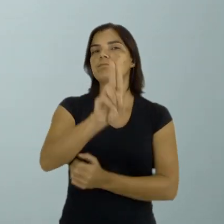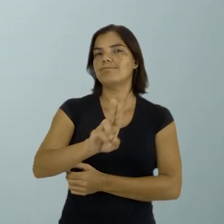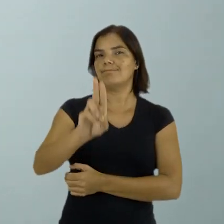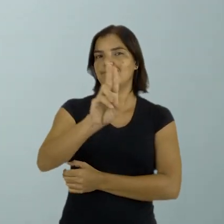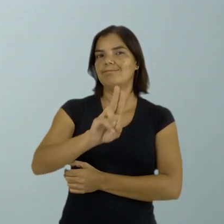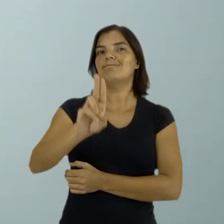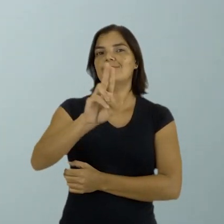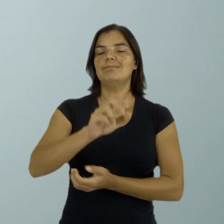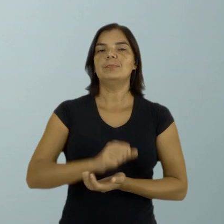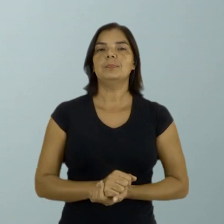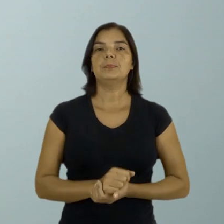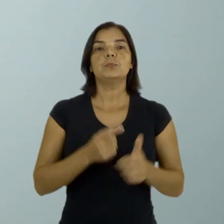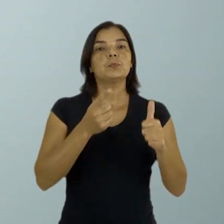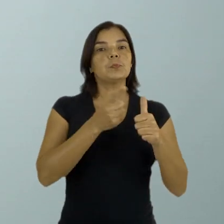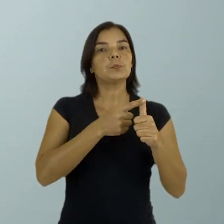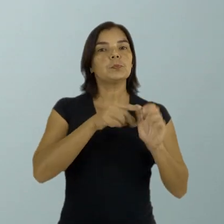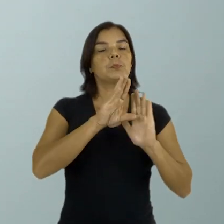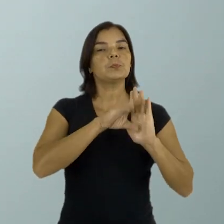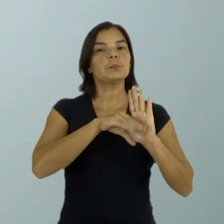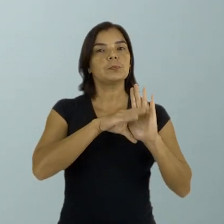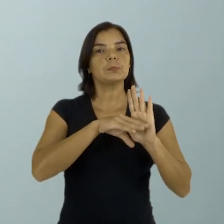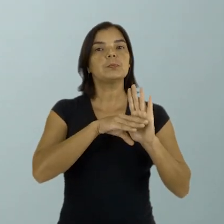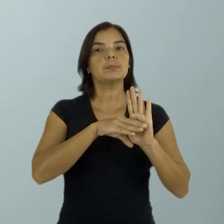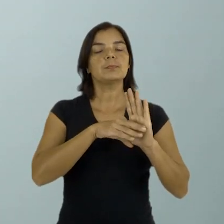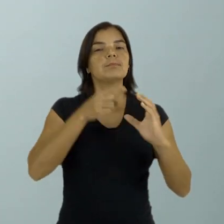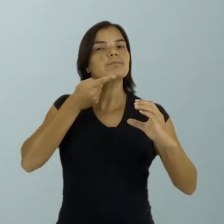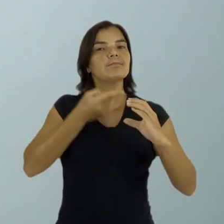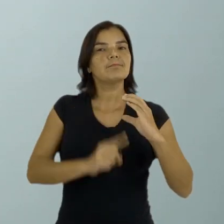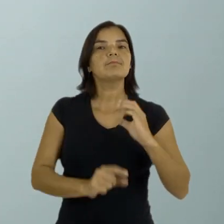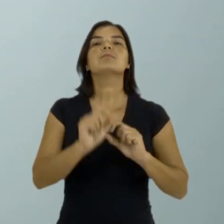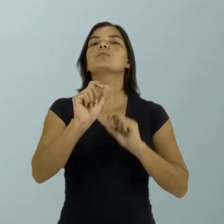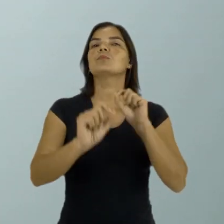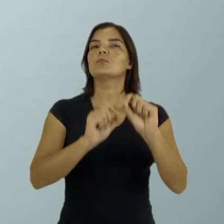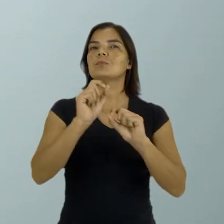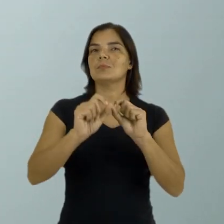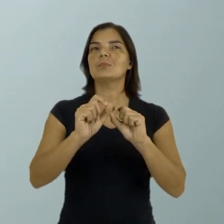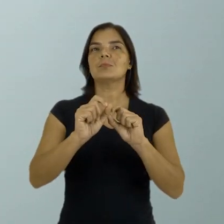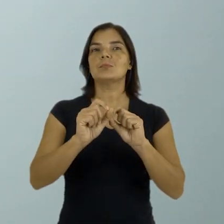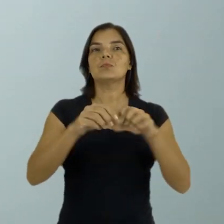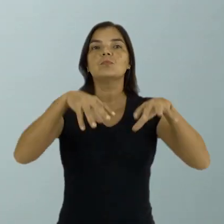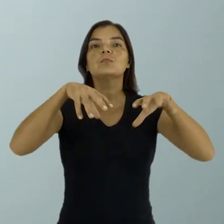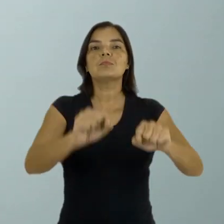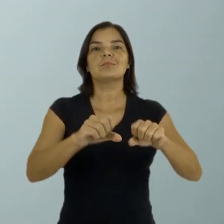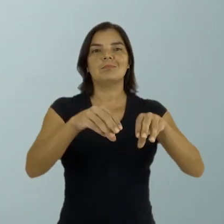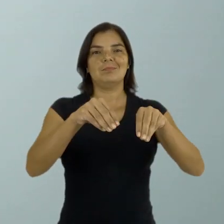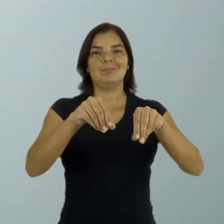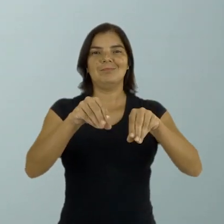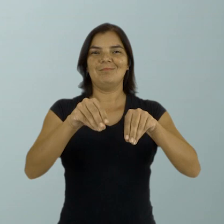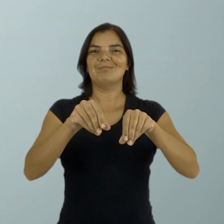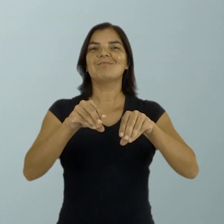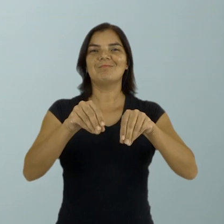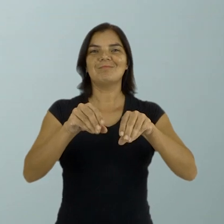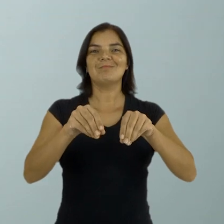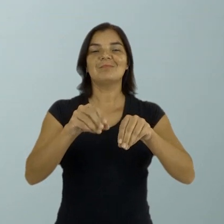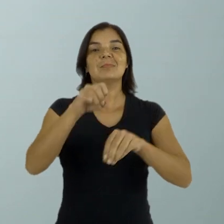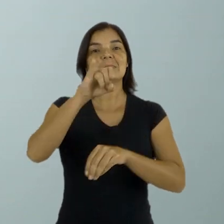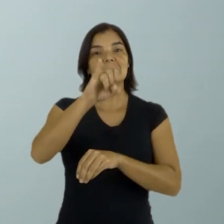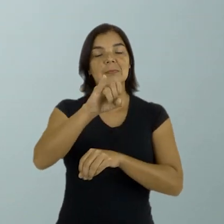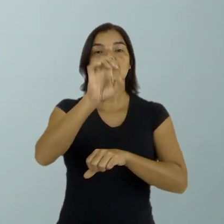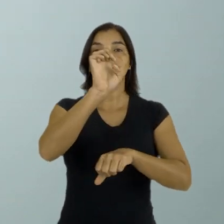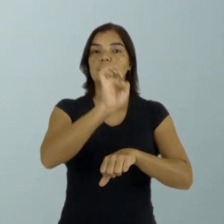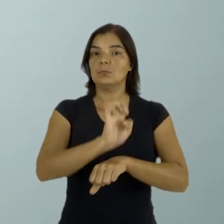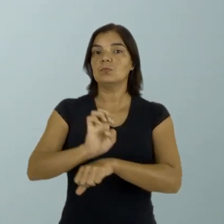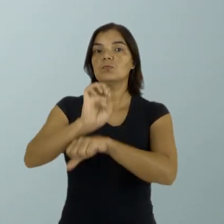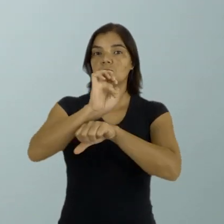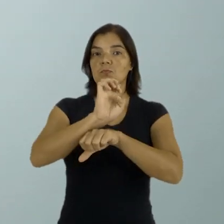lá. O primeiro conceito que nós vamos aprofundar é o conceito de território. Então, se Estado é